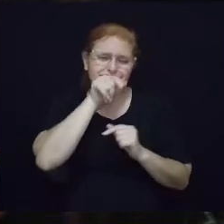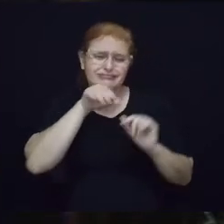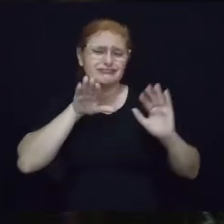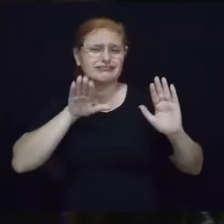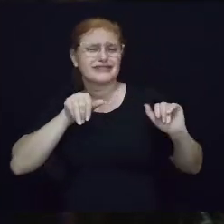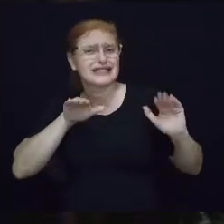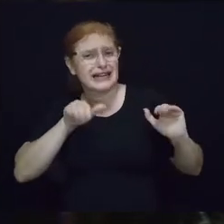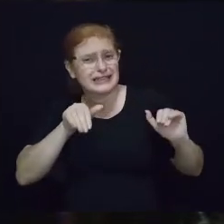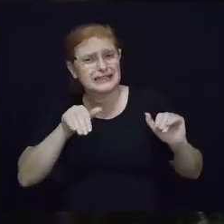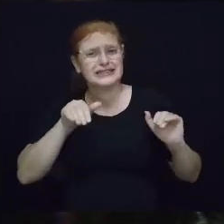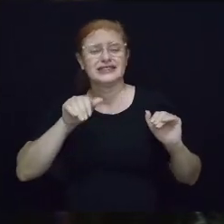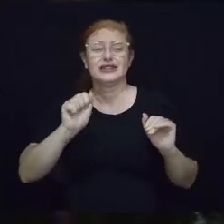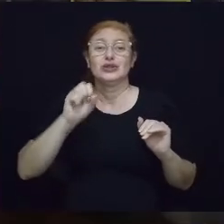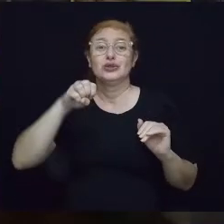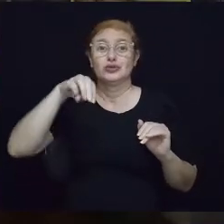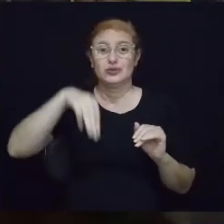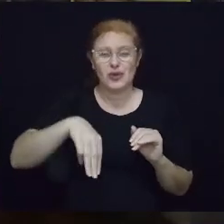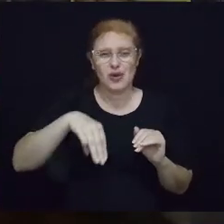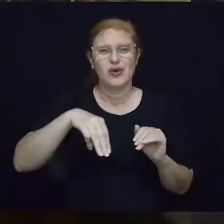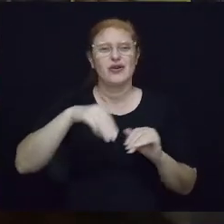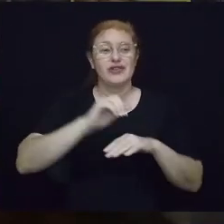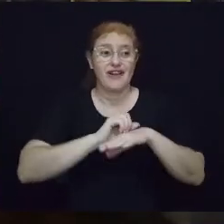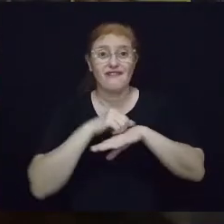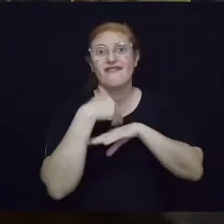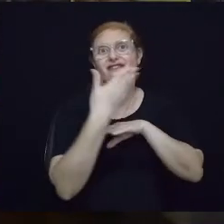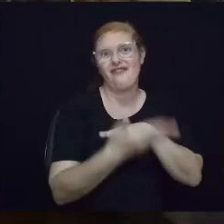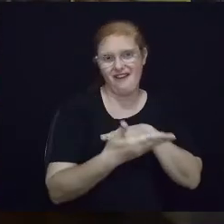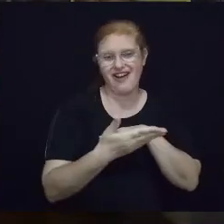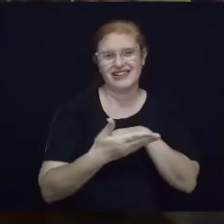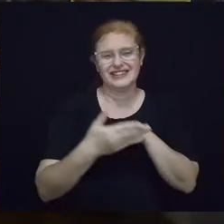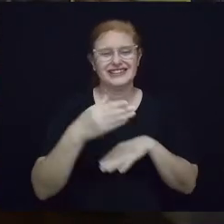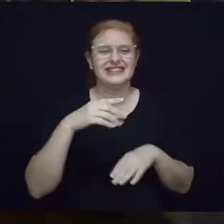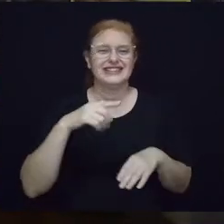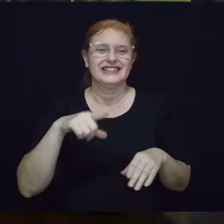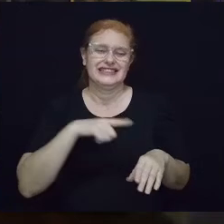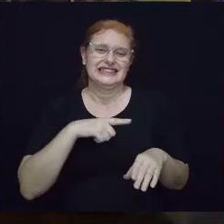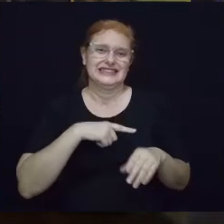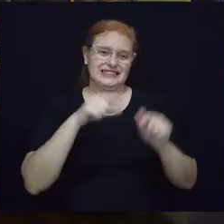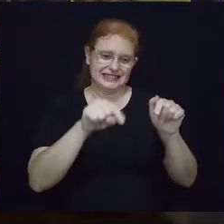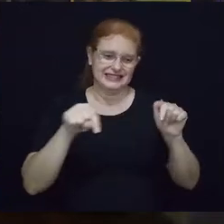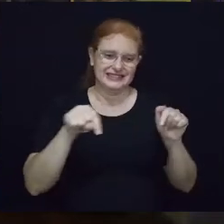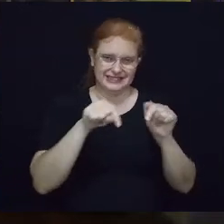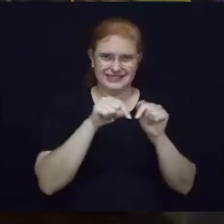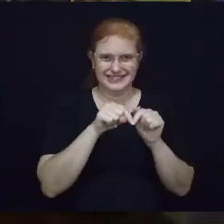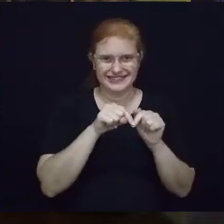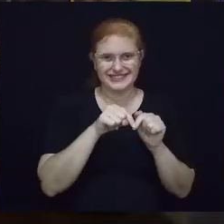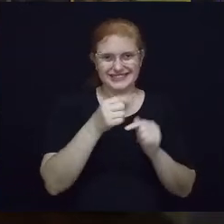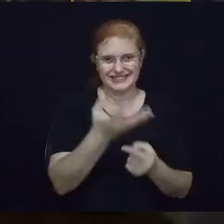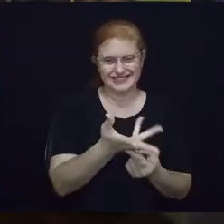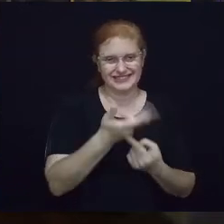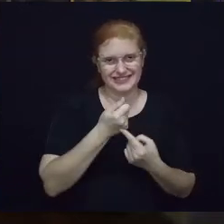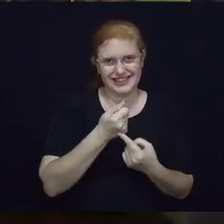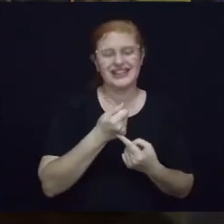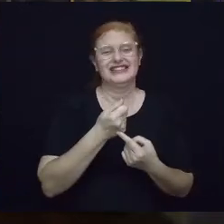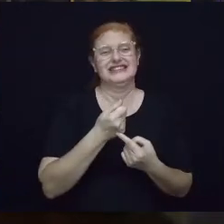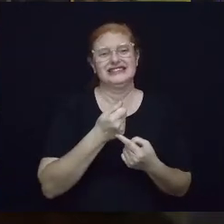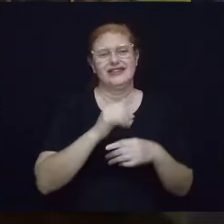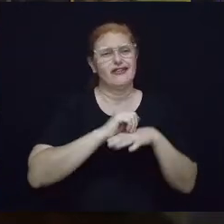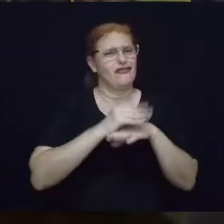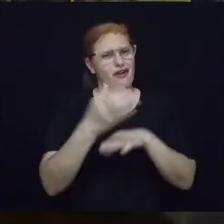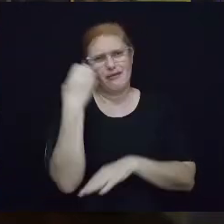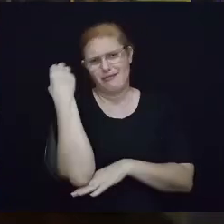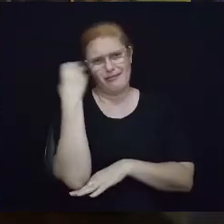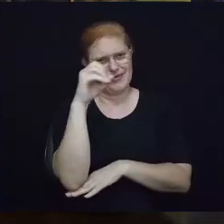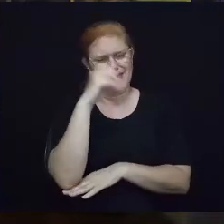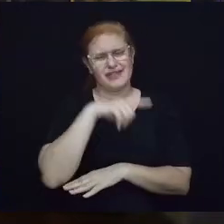o som, né, externa ao ateliê. Exatamente, porque o ateliê está fora de Porto Alegre, né, num ambiente super natural, rodeado